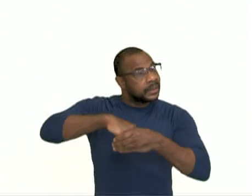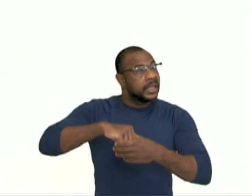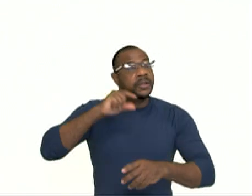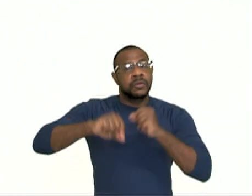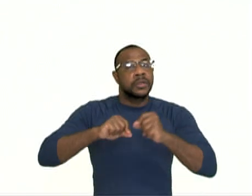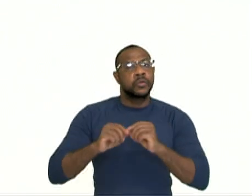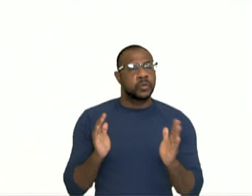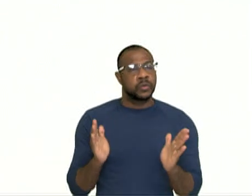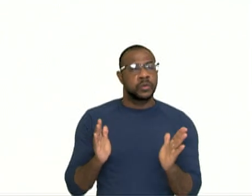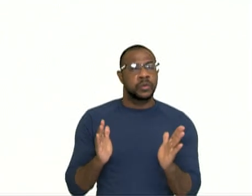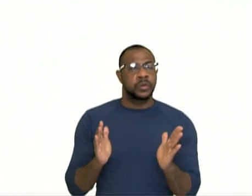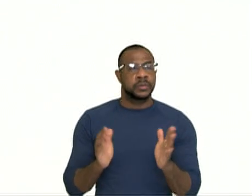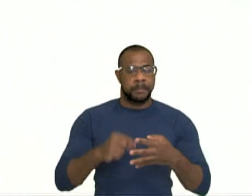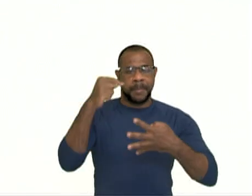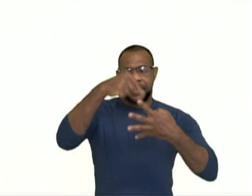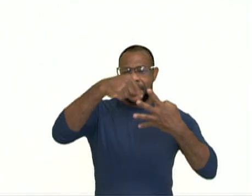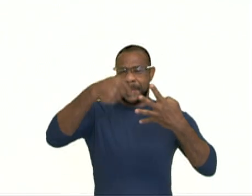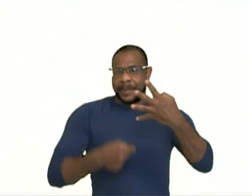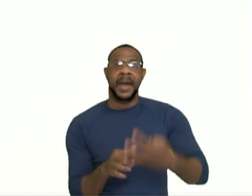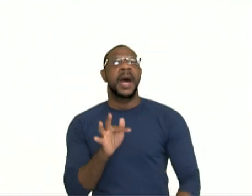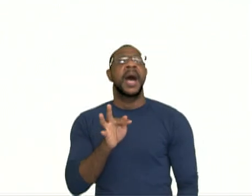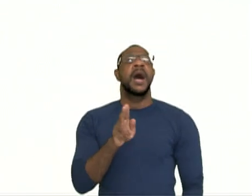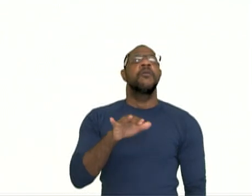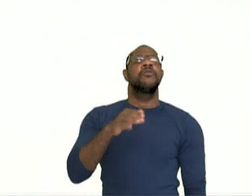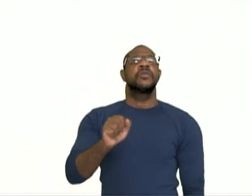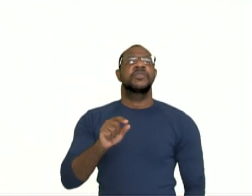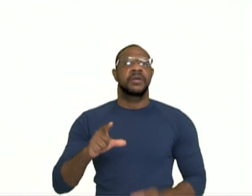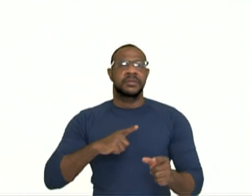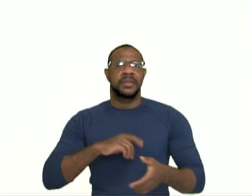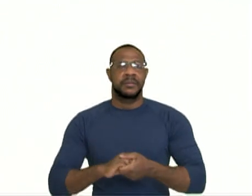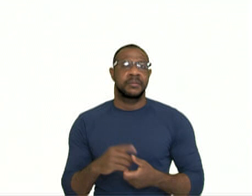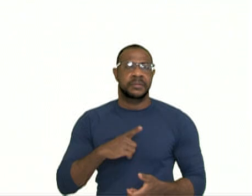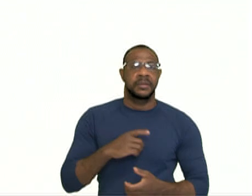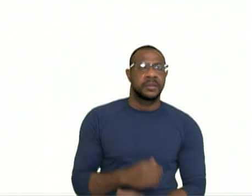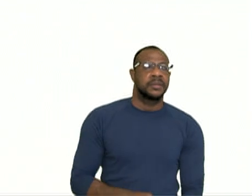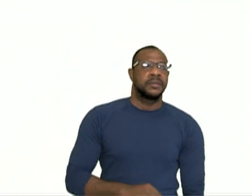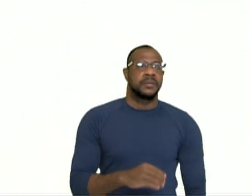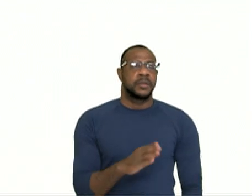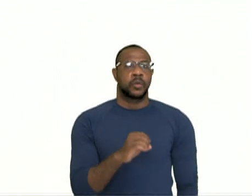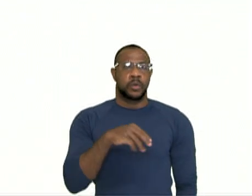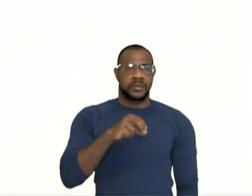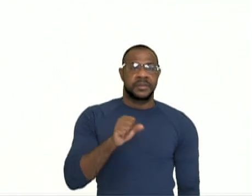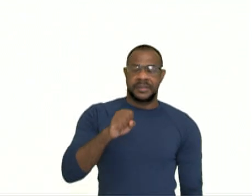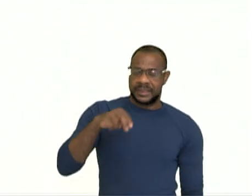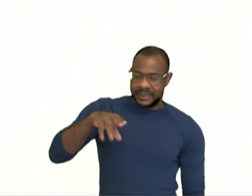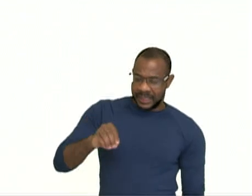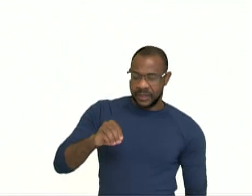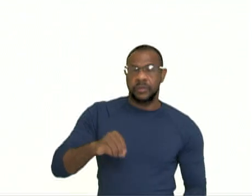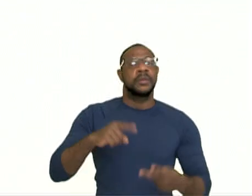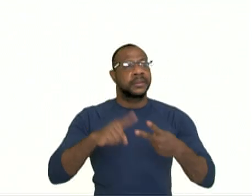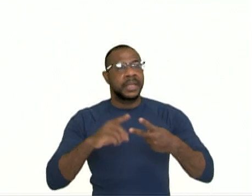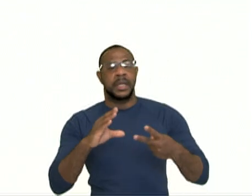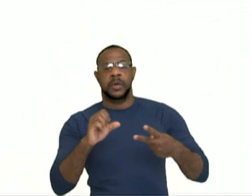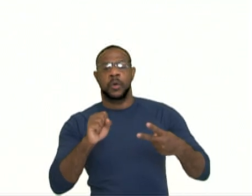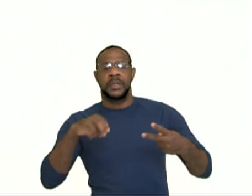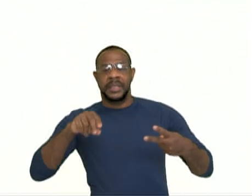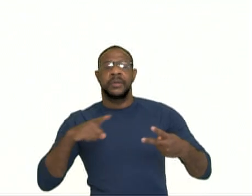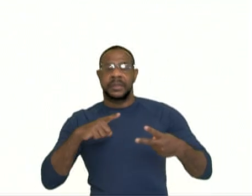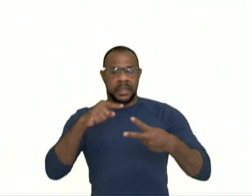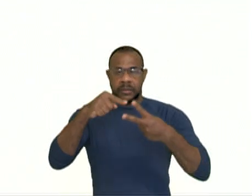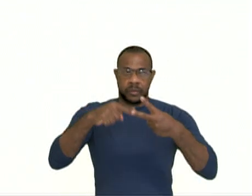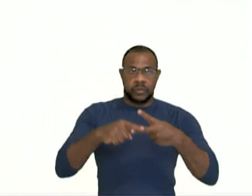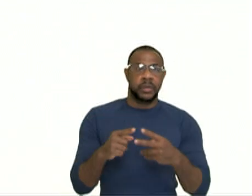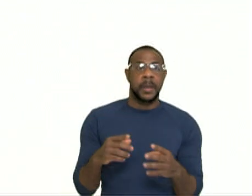dos parâmetros da função, tanto nós temos no seno como aqui no cosseno, o período, como que ele é